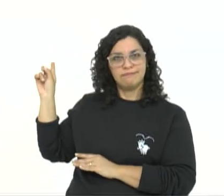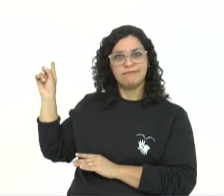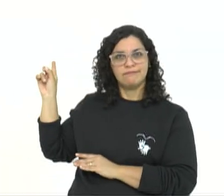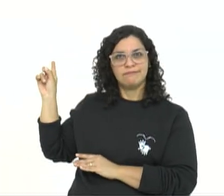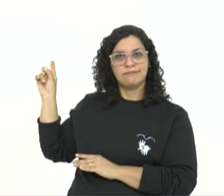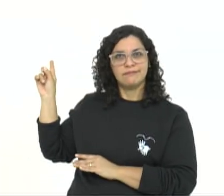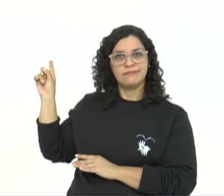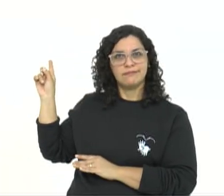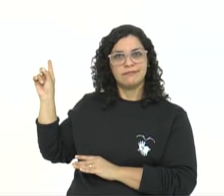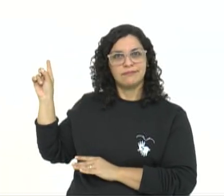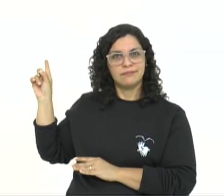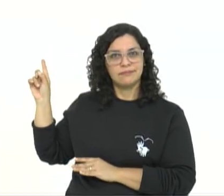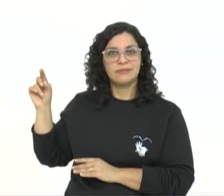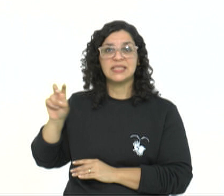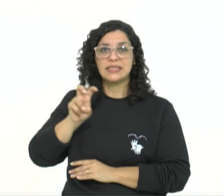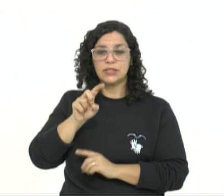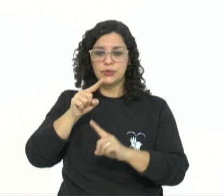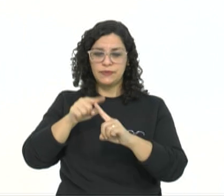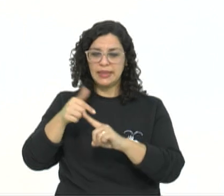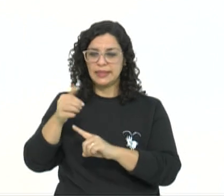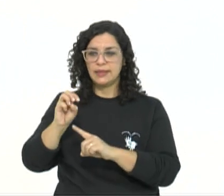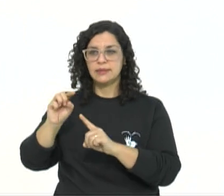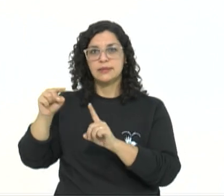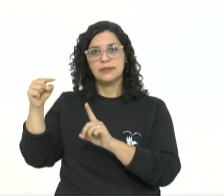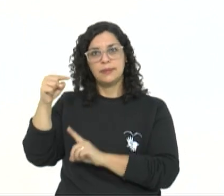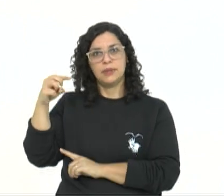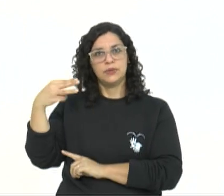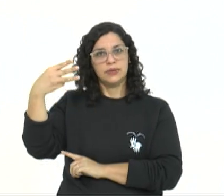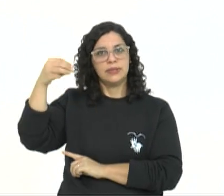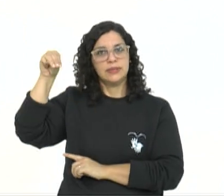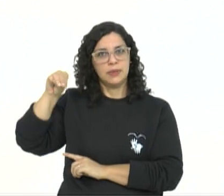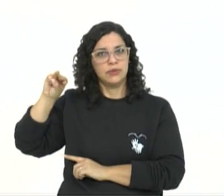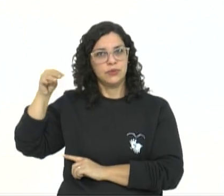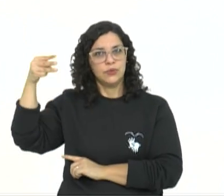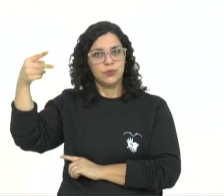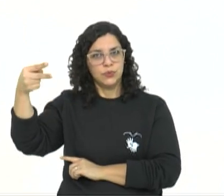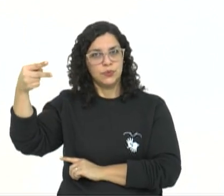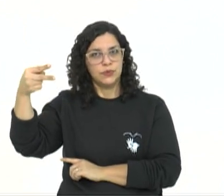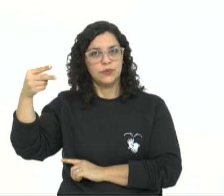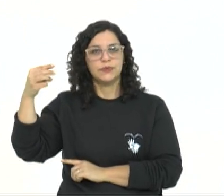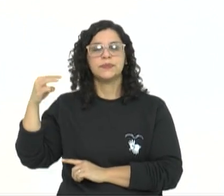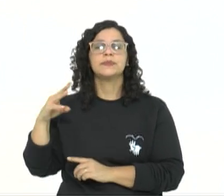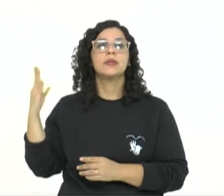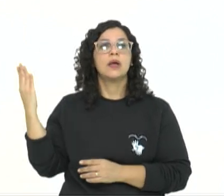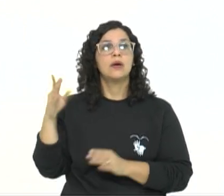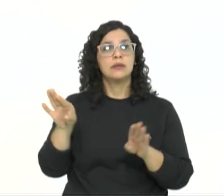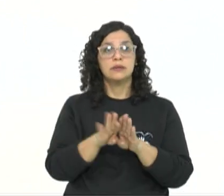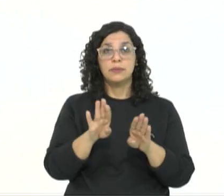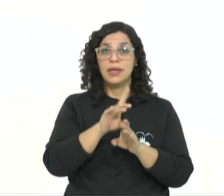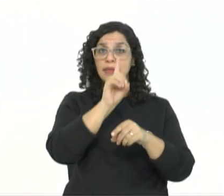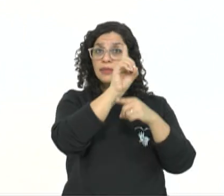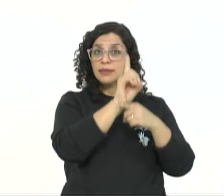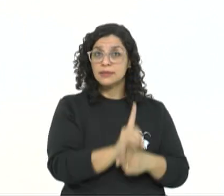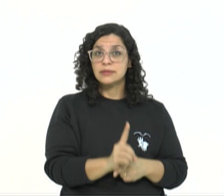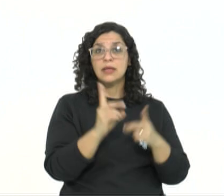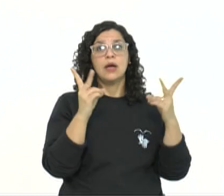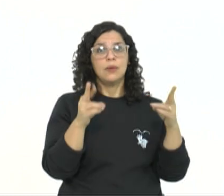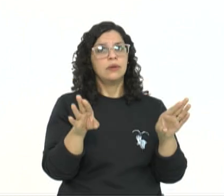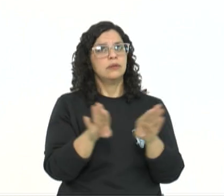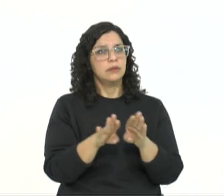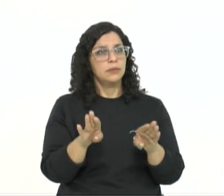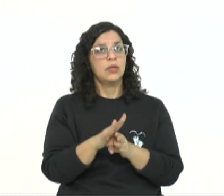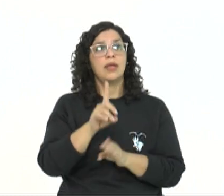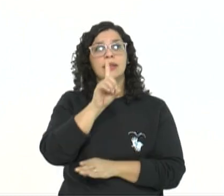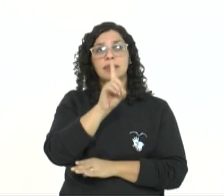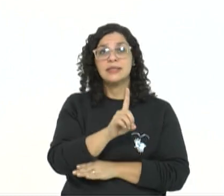V igual a 5 vezes 10 na menos 3 metros cúbicos. A mesma coisa eu vou fazer com a densidade. Essa